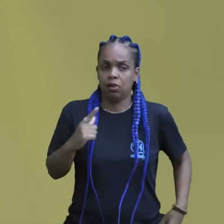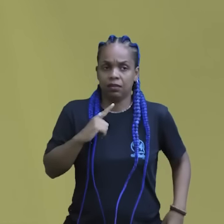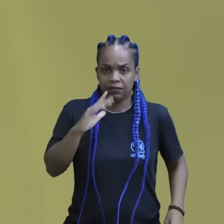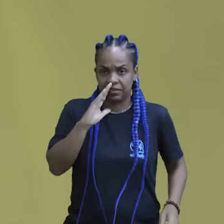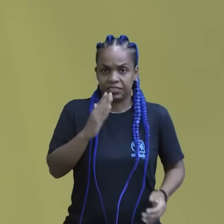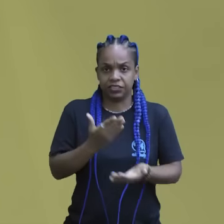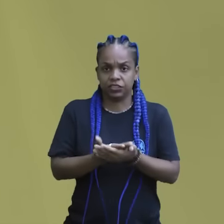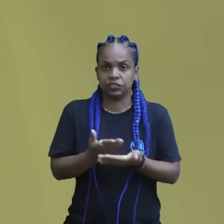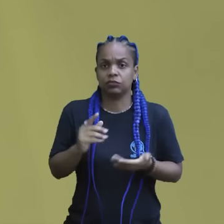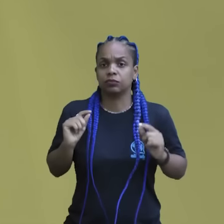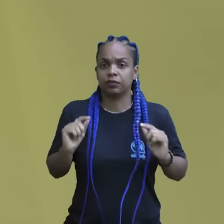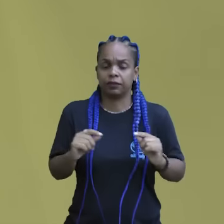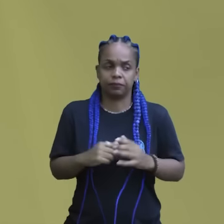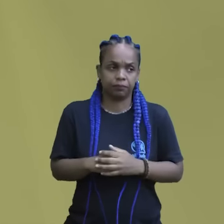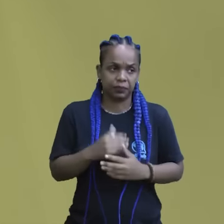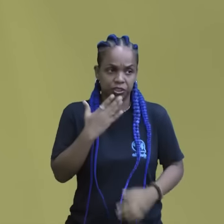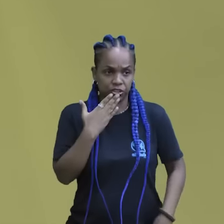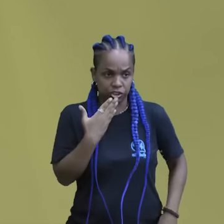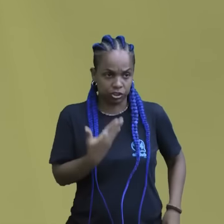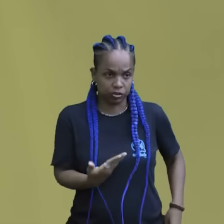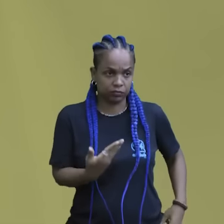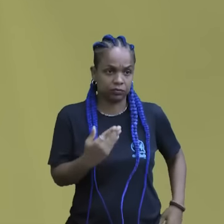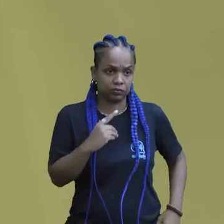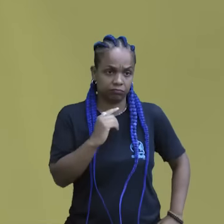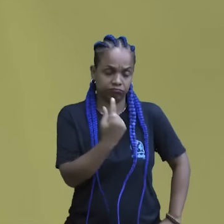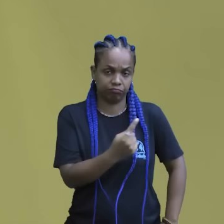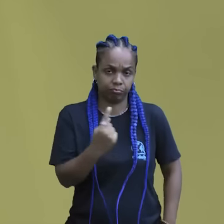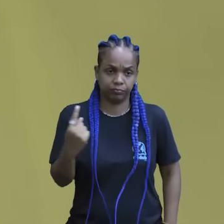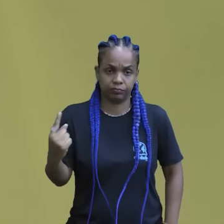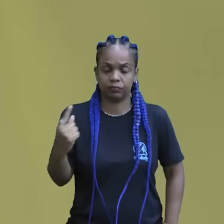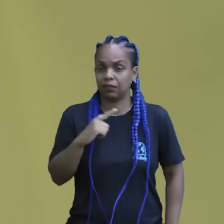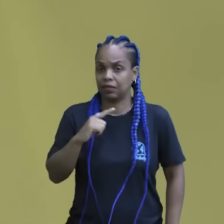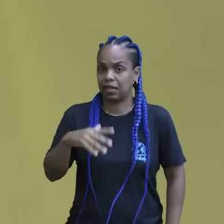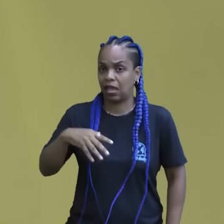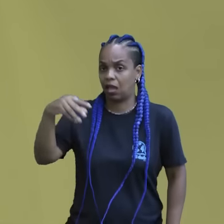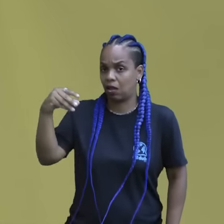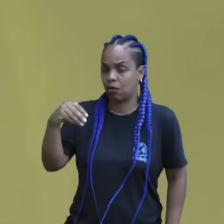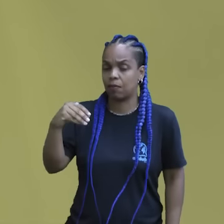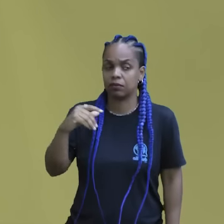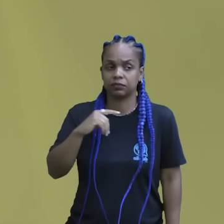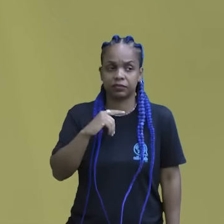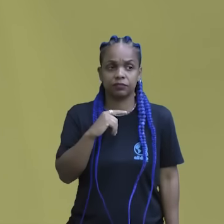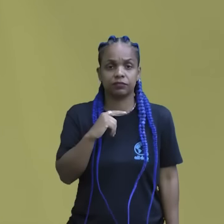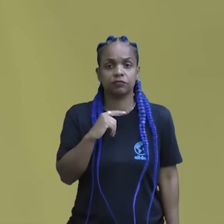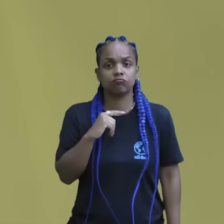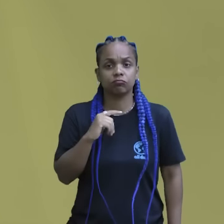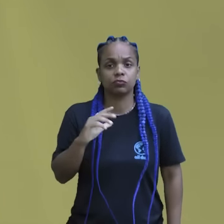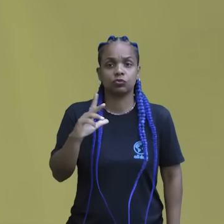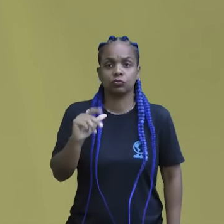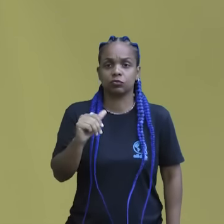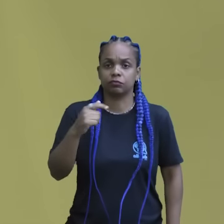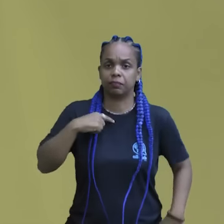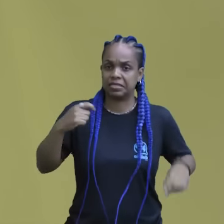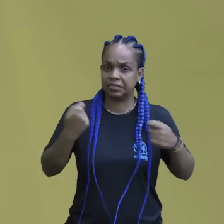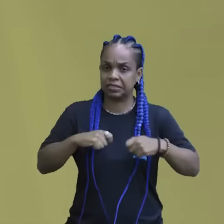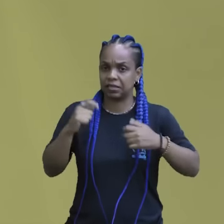cada instante de suas necessidades. E aí ele descreve um barracão. Reparem, a gente tem,